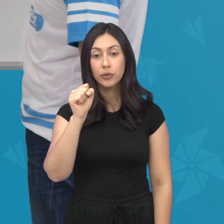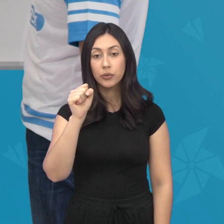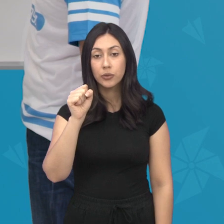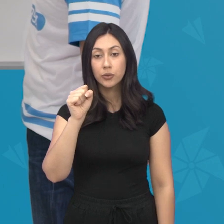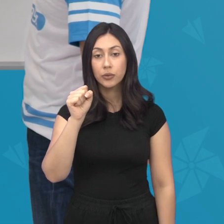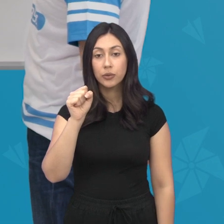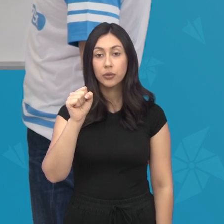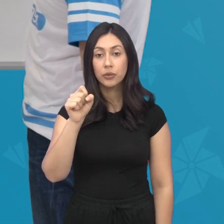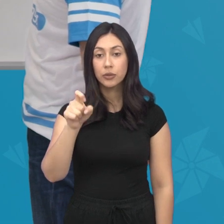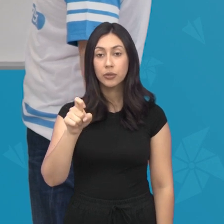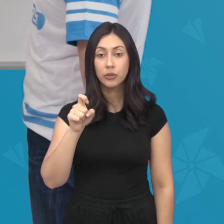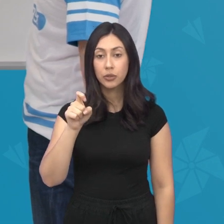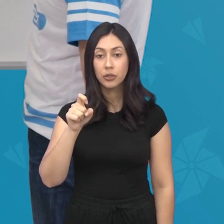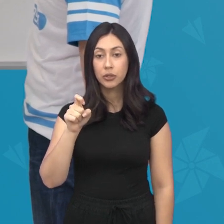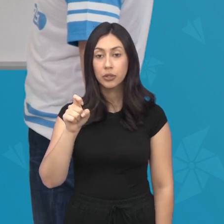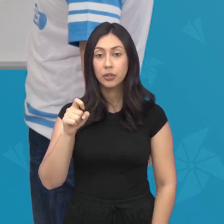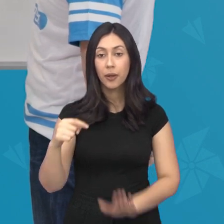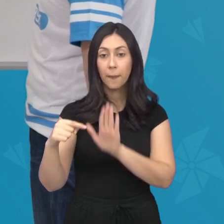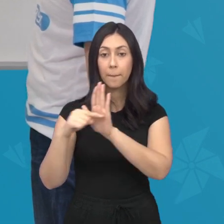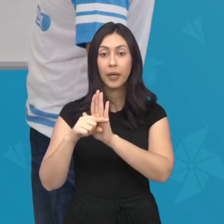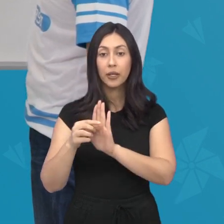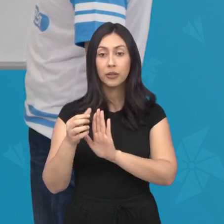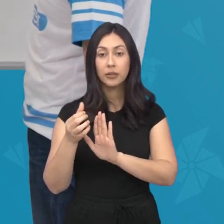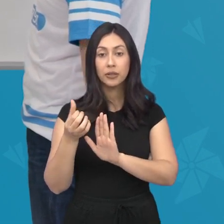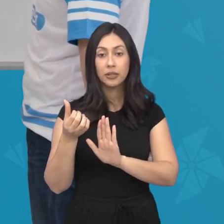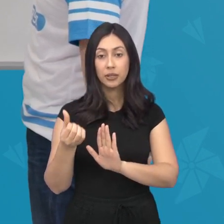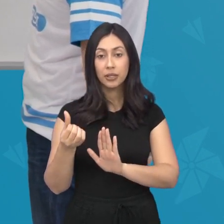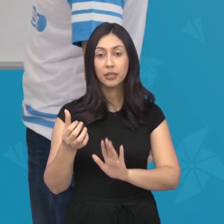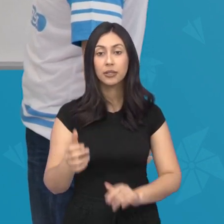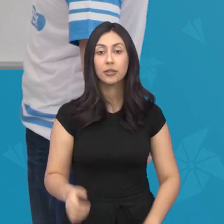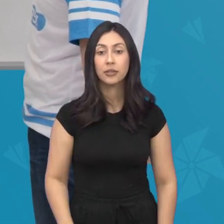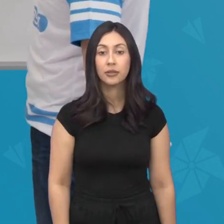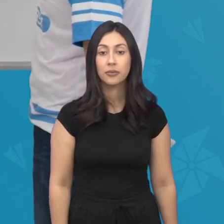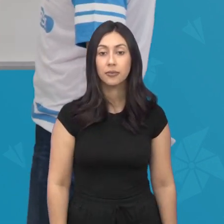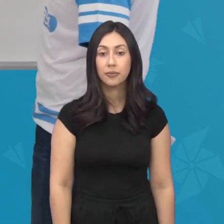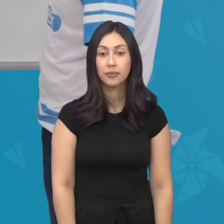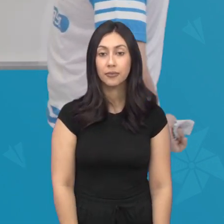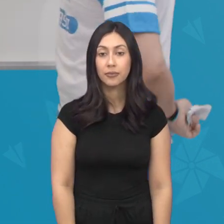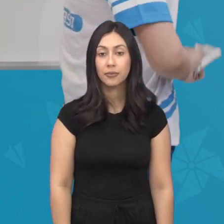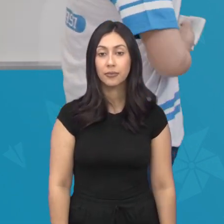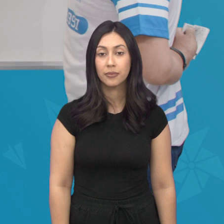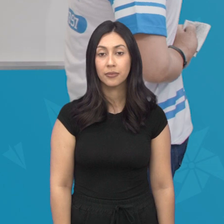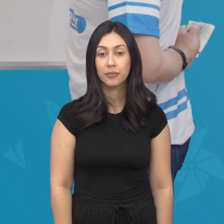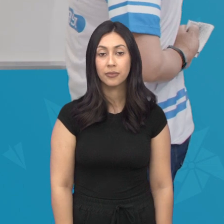8x menos 6. Que vai ser